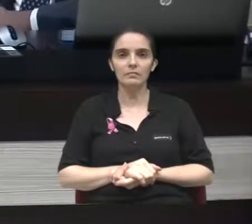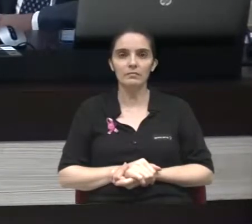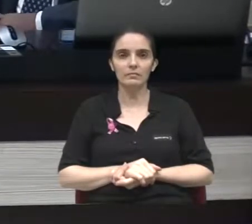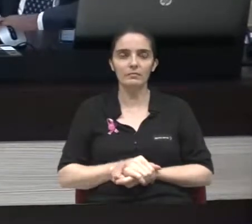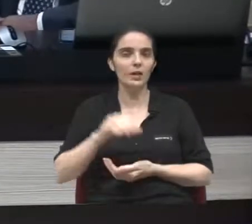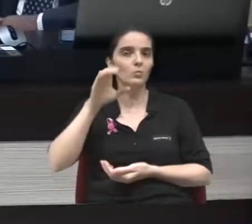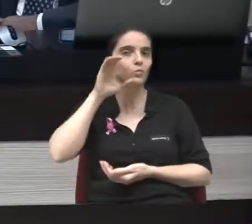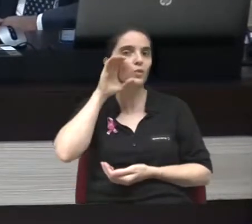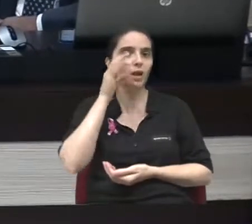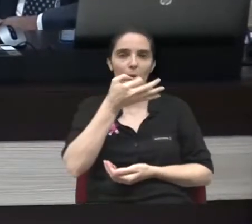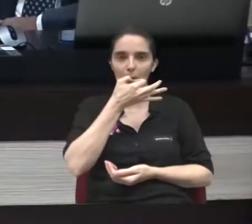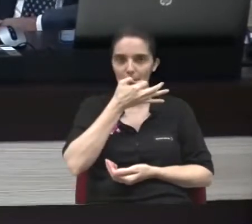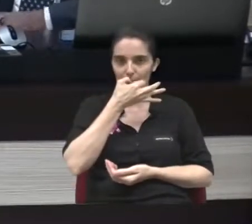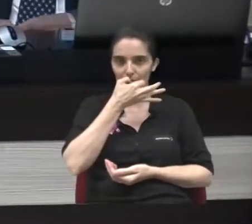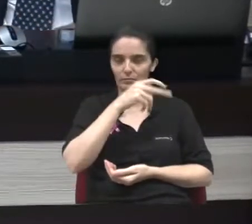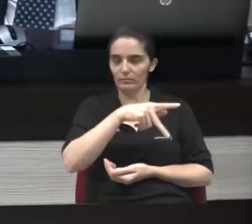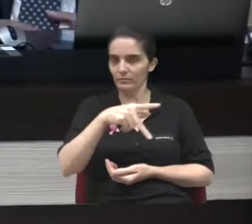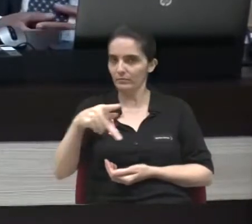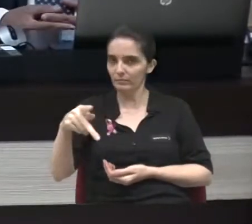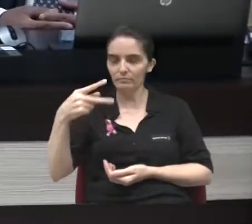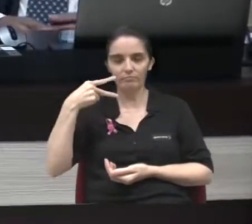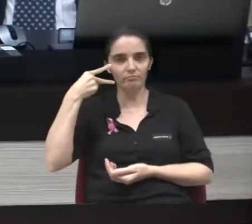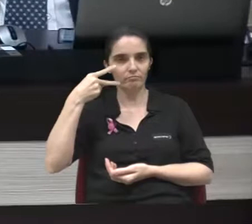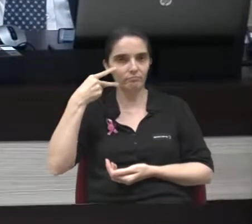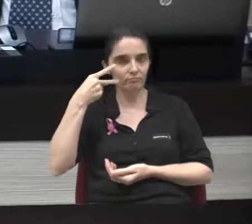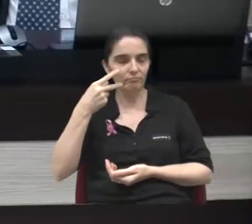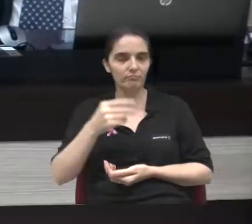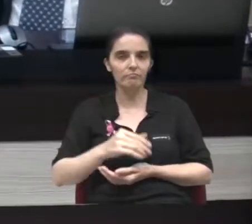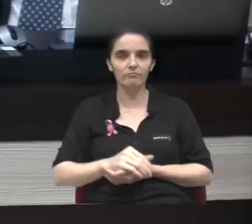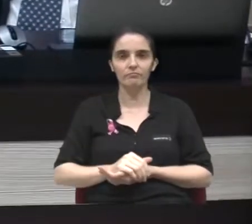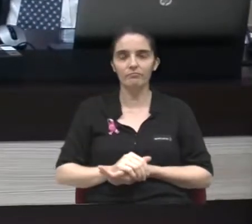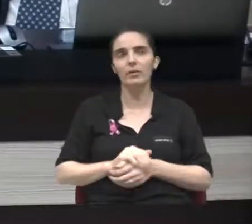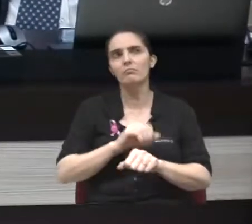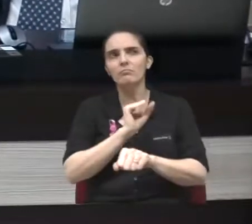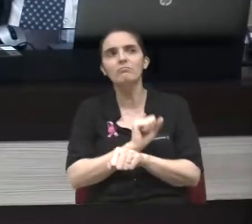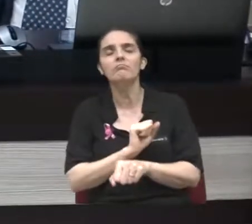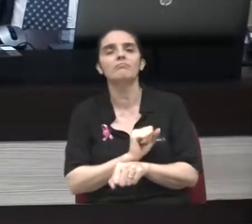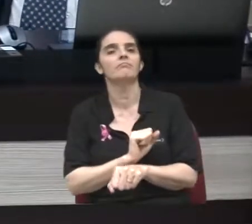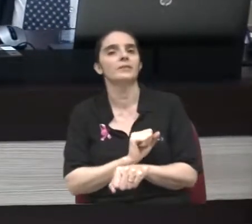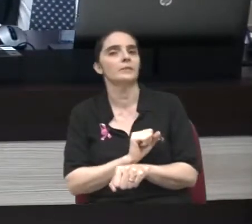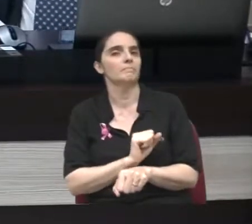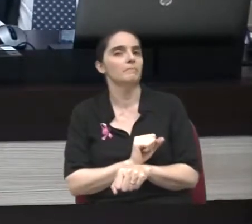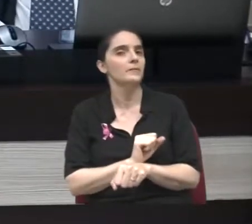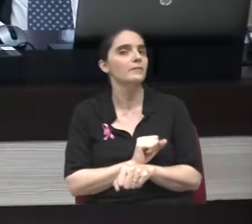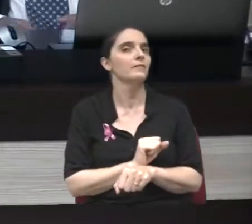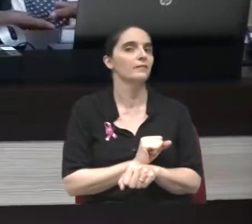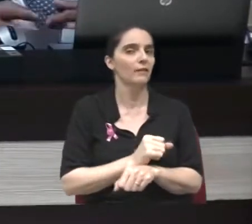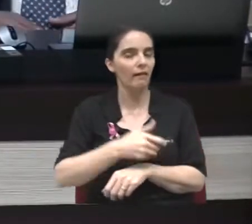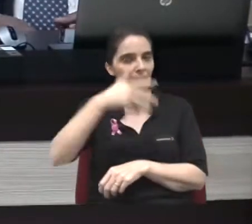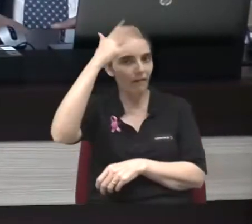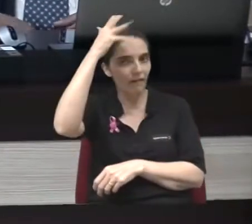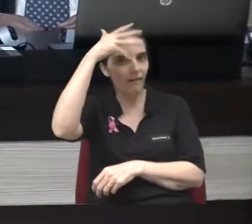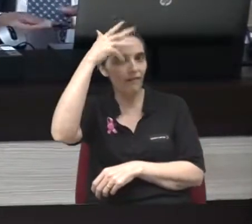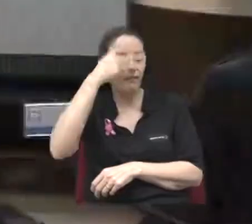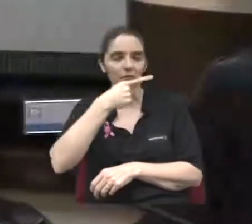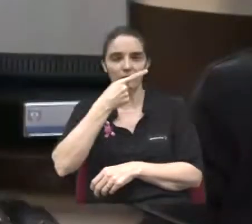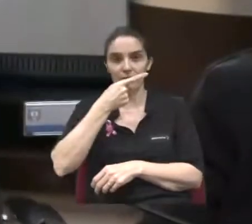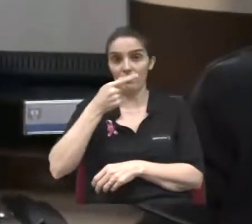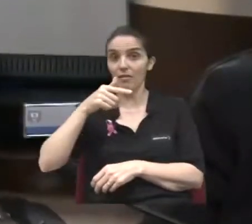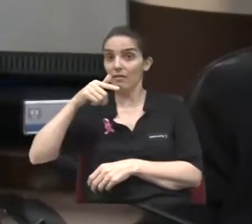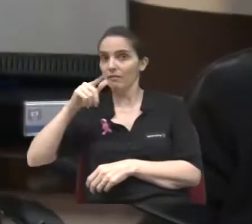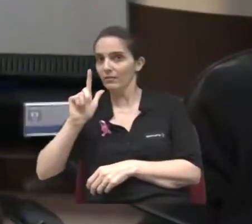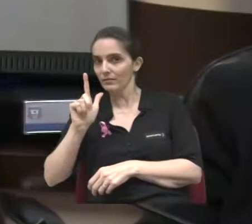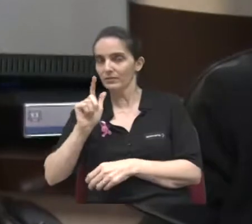Senhor presidente, nobres pares, eu até aguardei, né, que a vereadora Érica falasse antes desse requerimento,